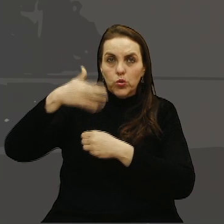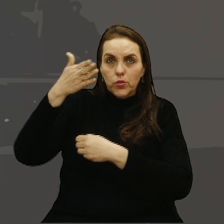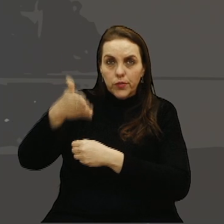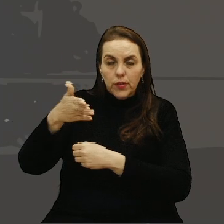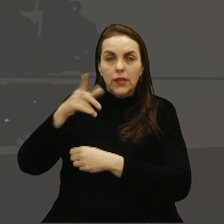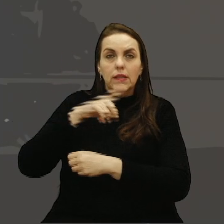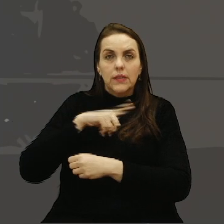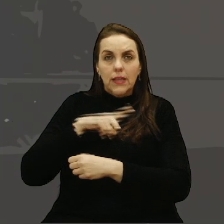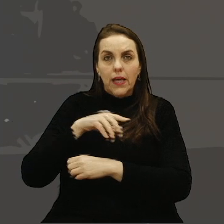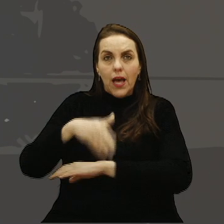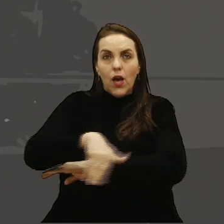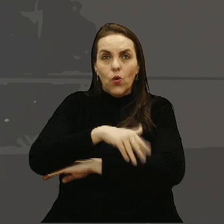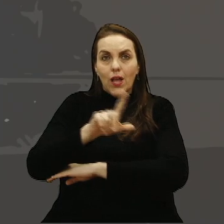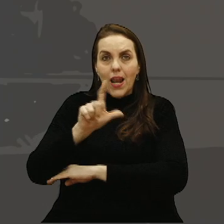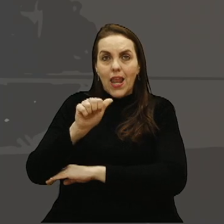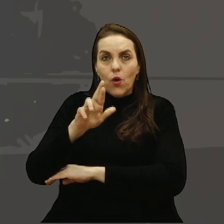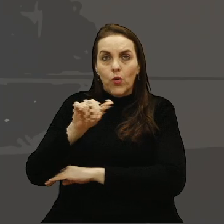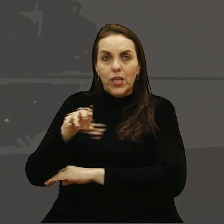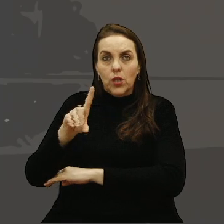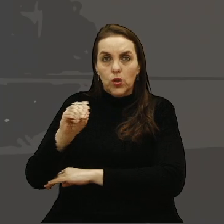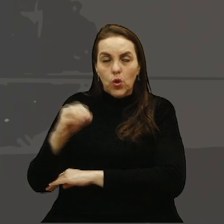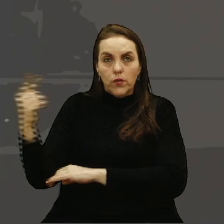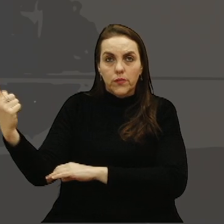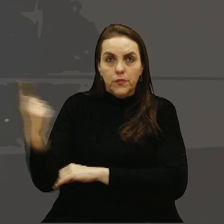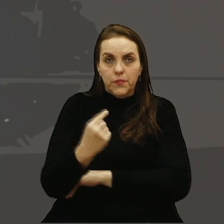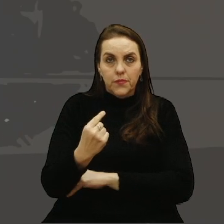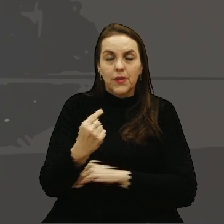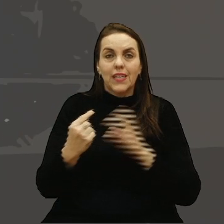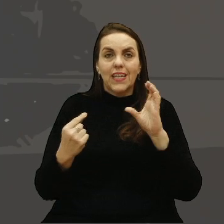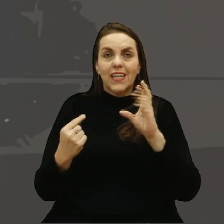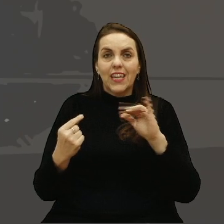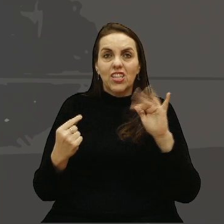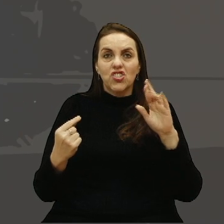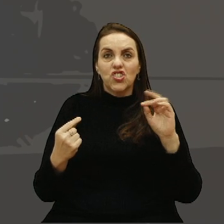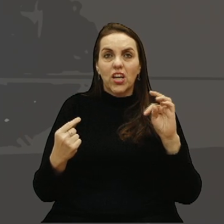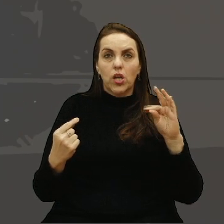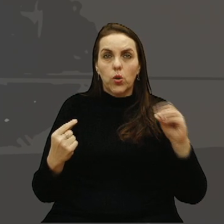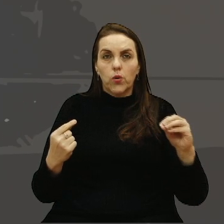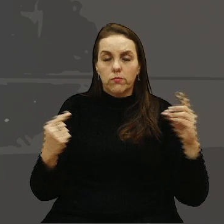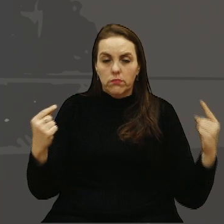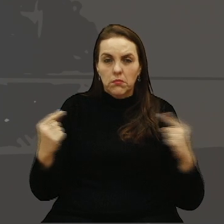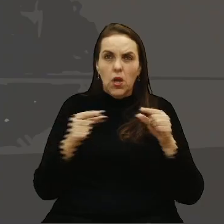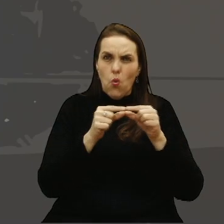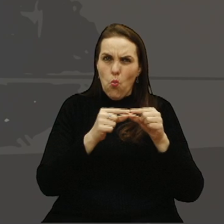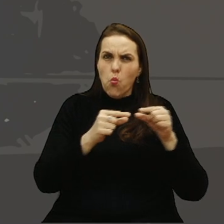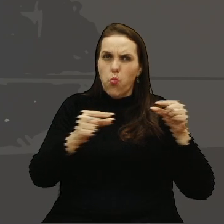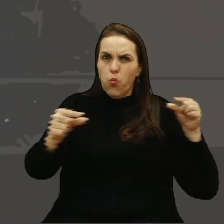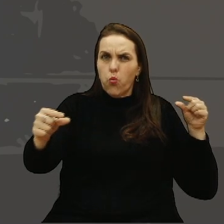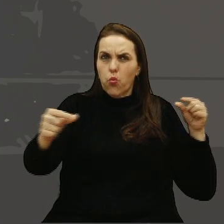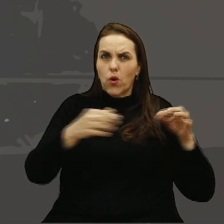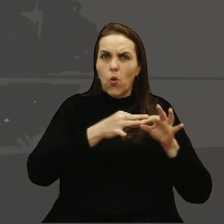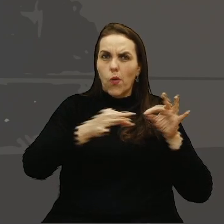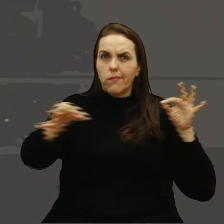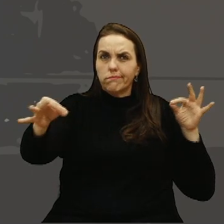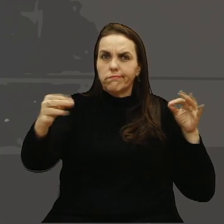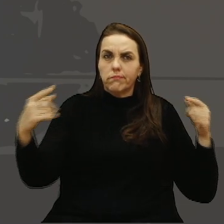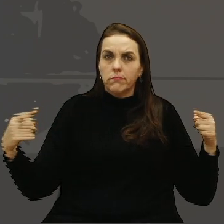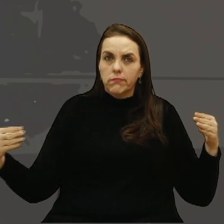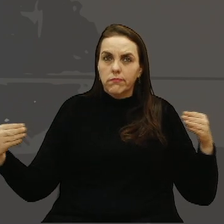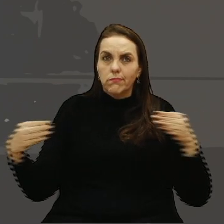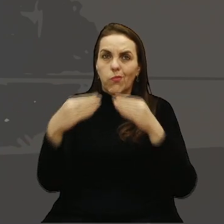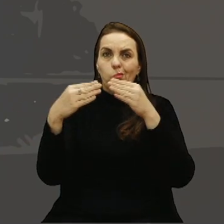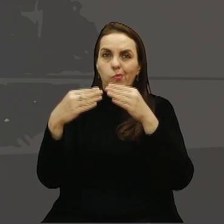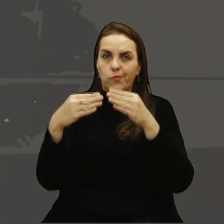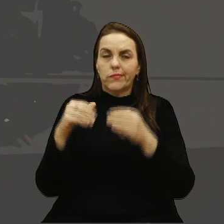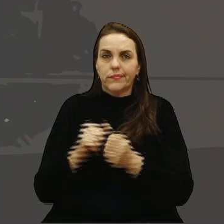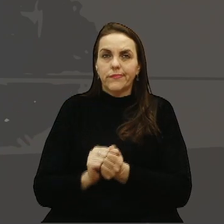Laurindo Graziotin, que é a que sai do bairro Vila Amélia, e a Cristiano Ramos de Oliveira, que é uma rua extremamente comprida aí da região